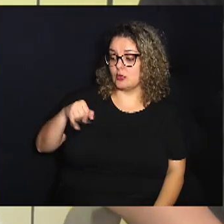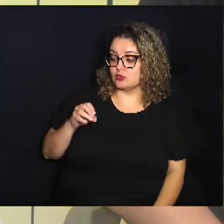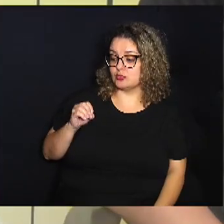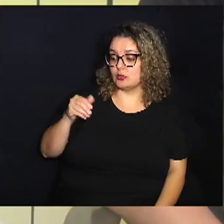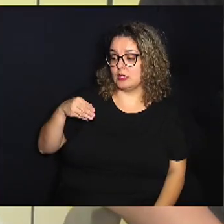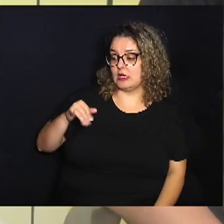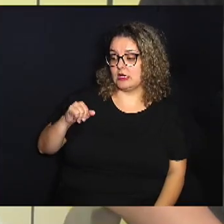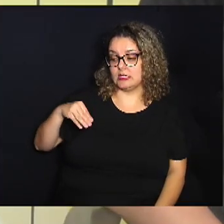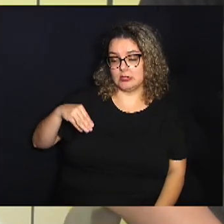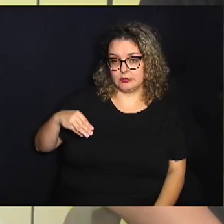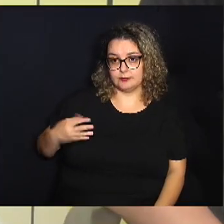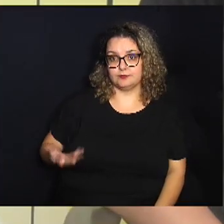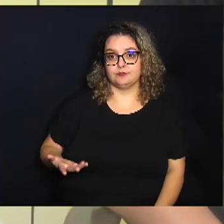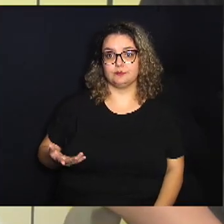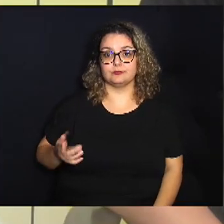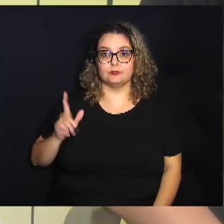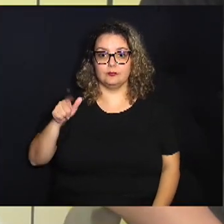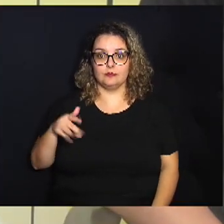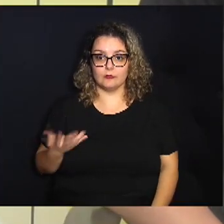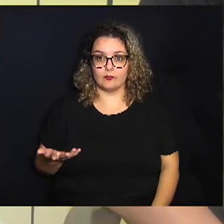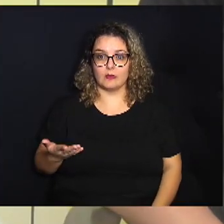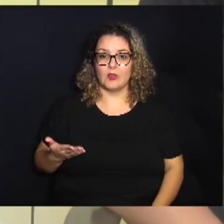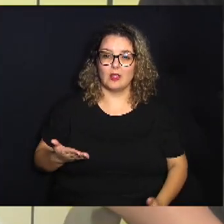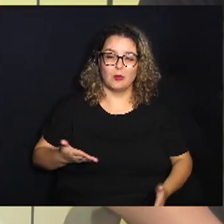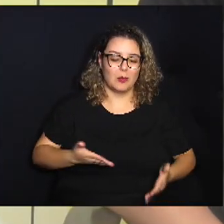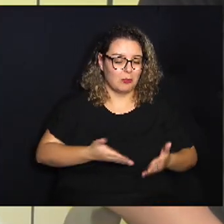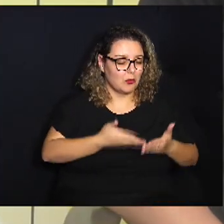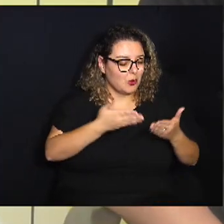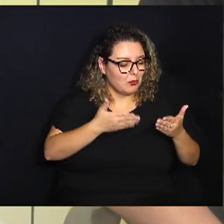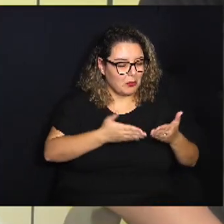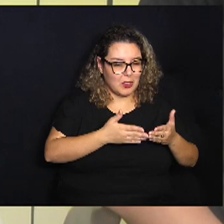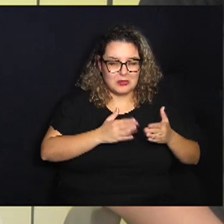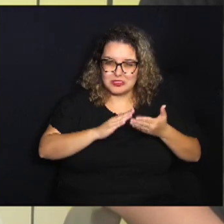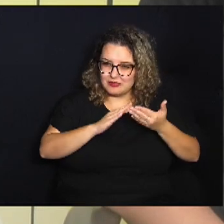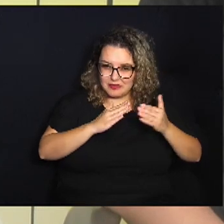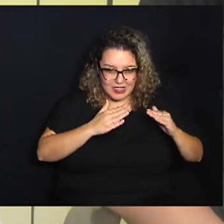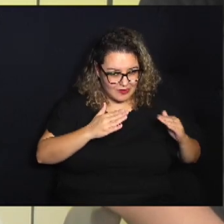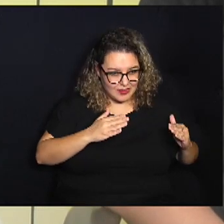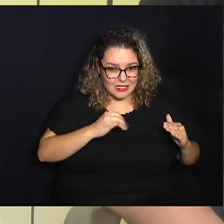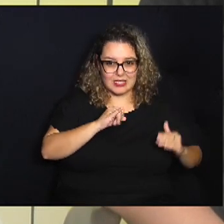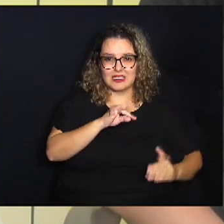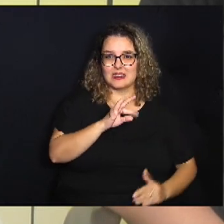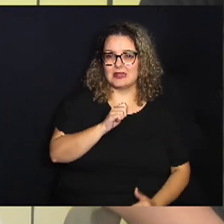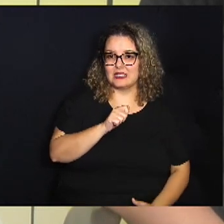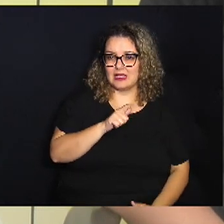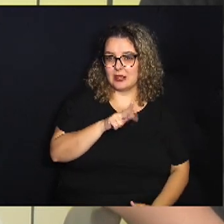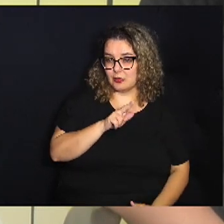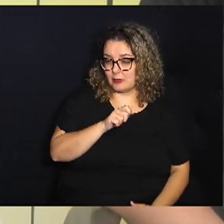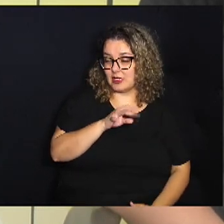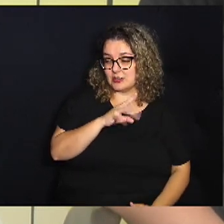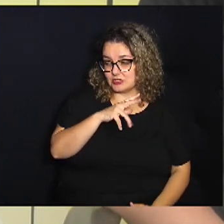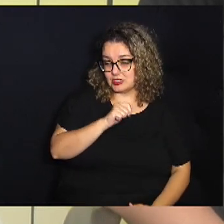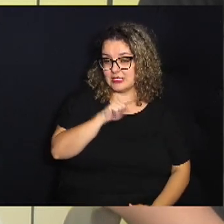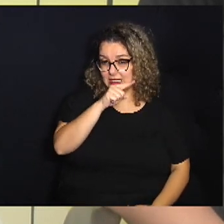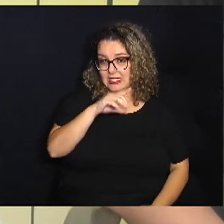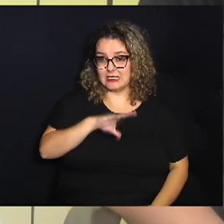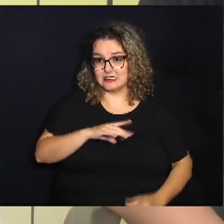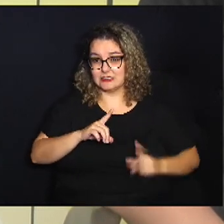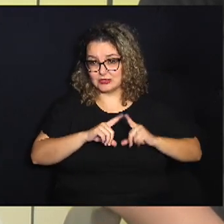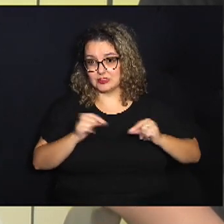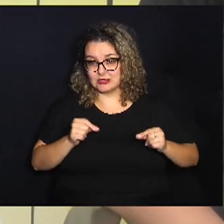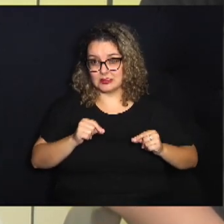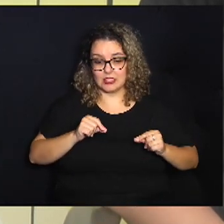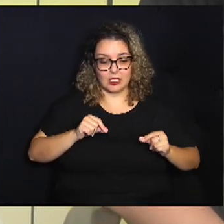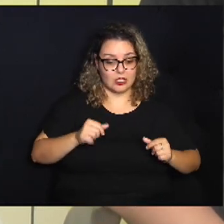cara que saiu de uma faixa de pobreza grande, de favela mesmo, em Taguatinga, em Brasília, e o esporte transformou ele num cidadão do mundo,